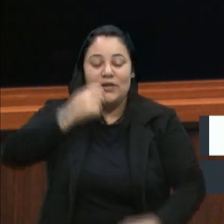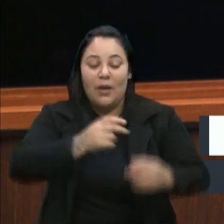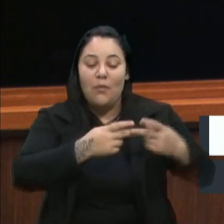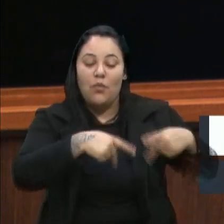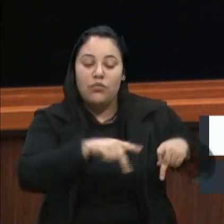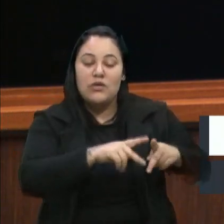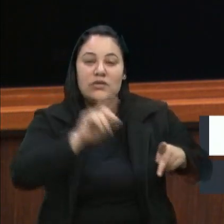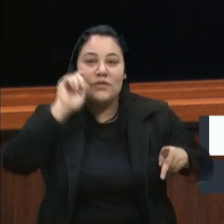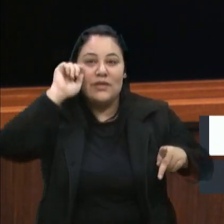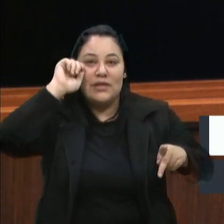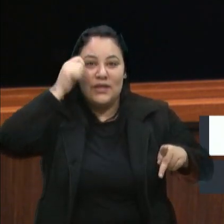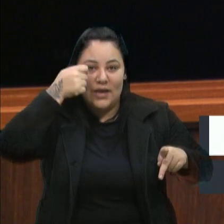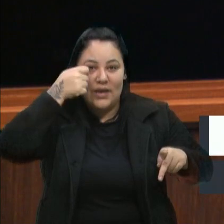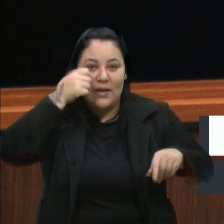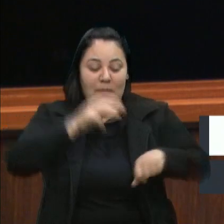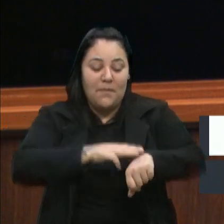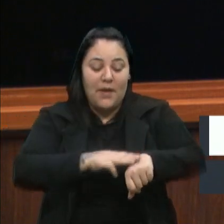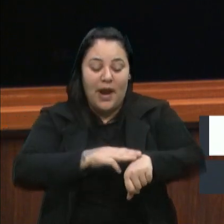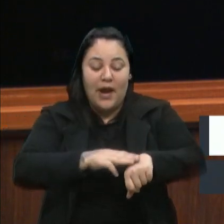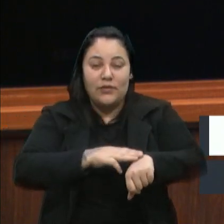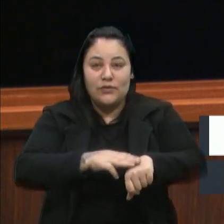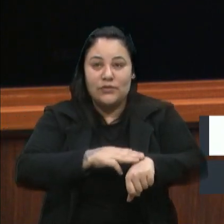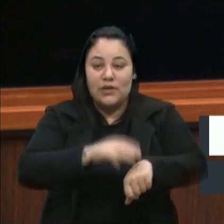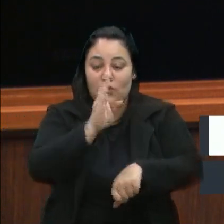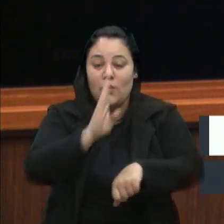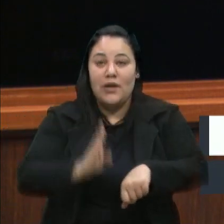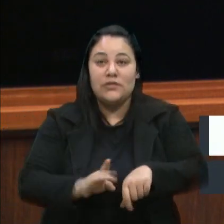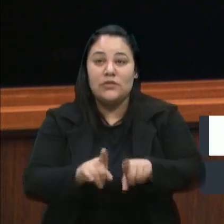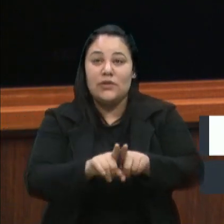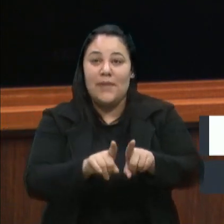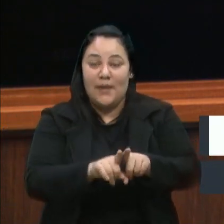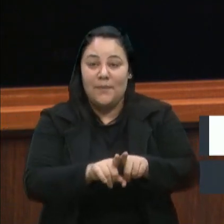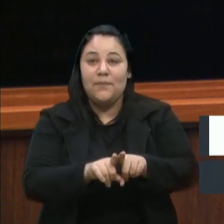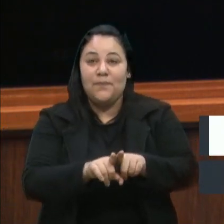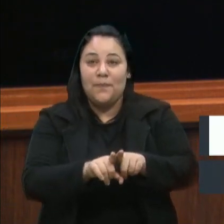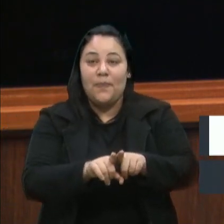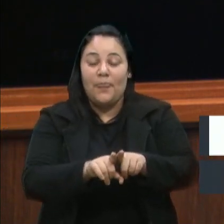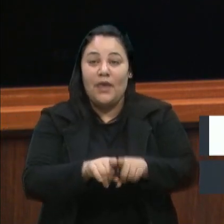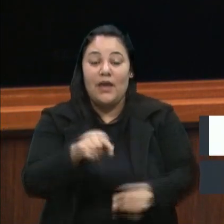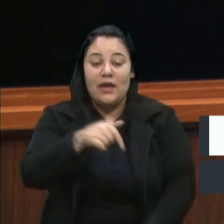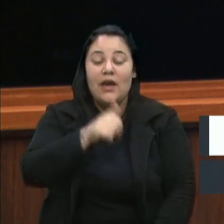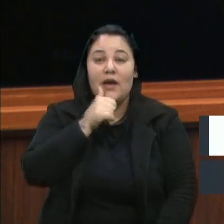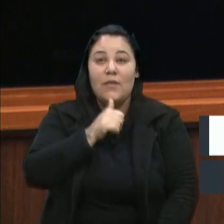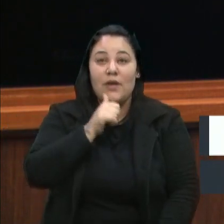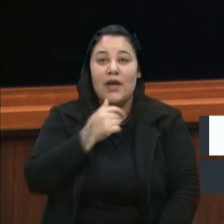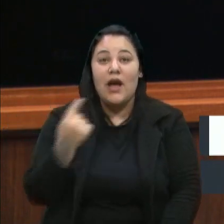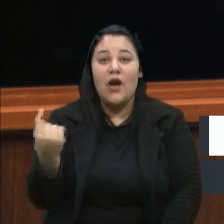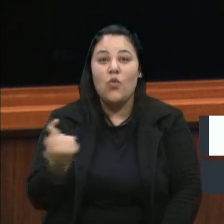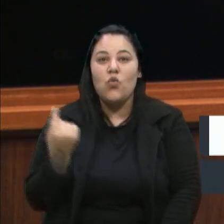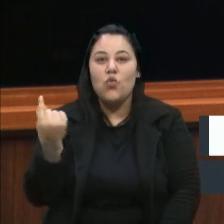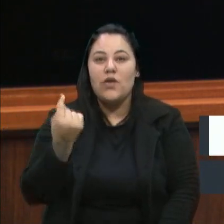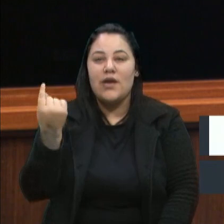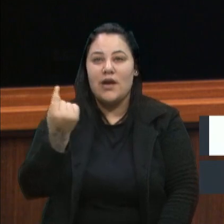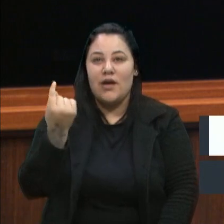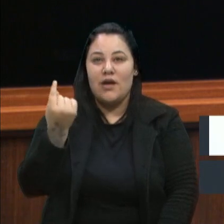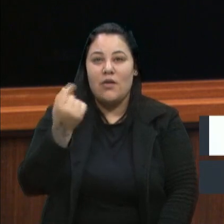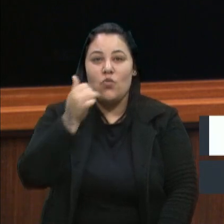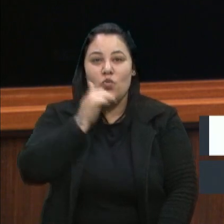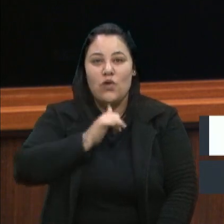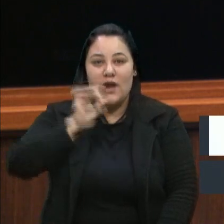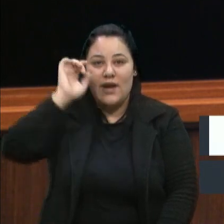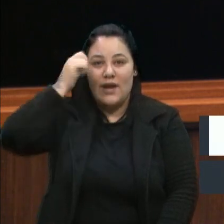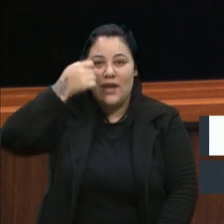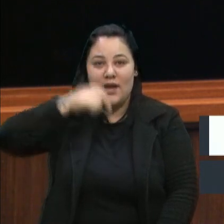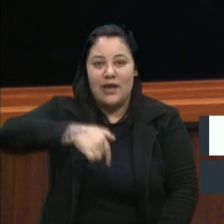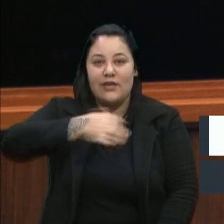negro, pardos e pretos no Brasil. E a Ângela foi a única mulher negra, vereadora, de